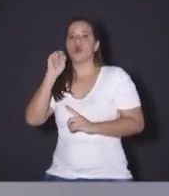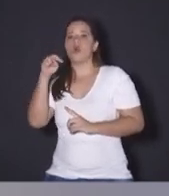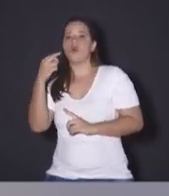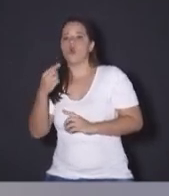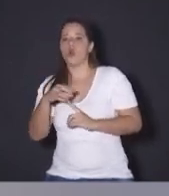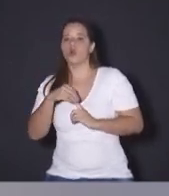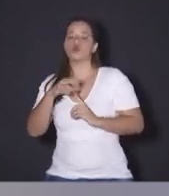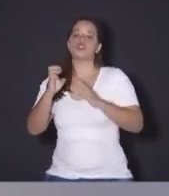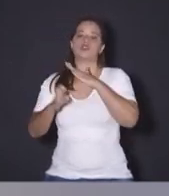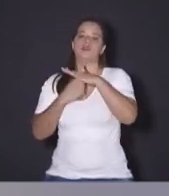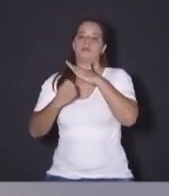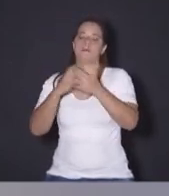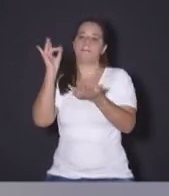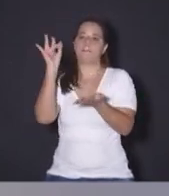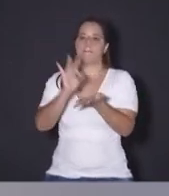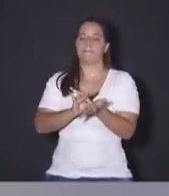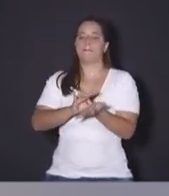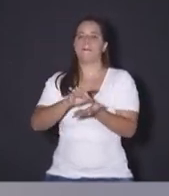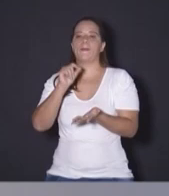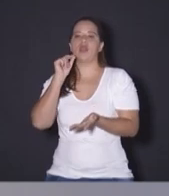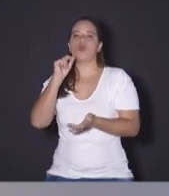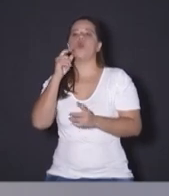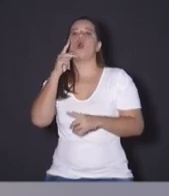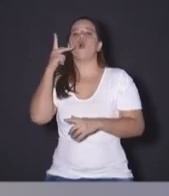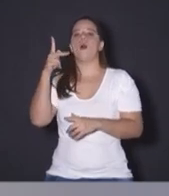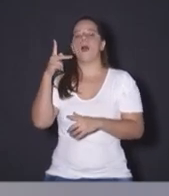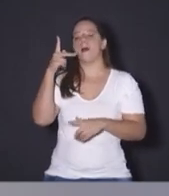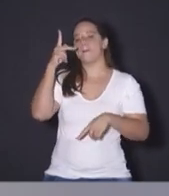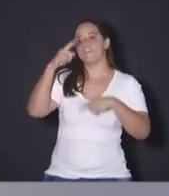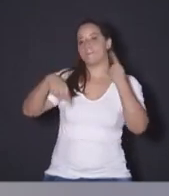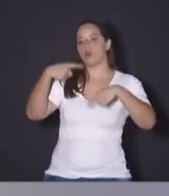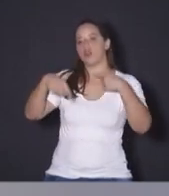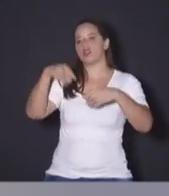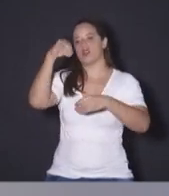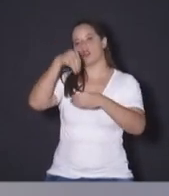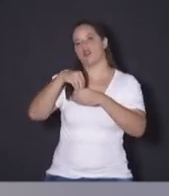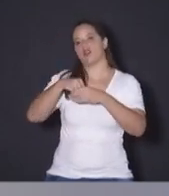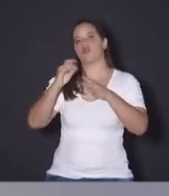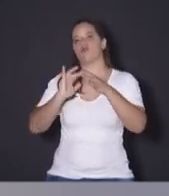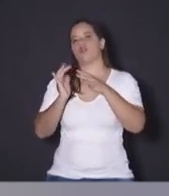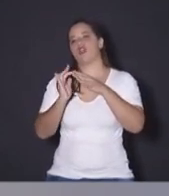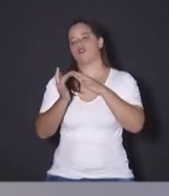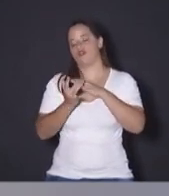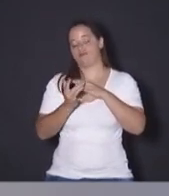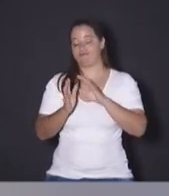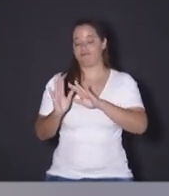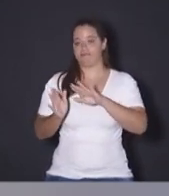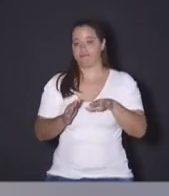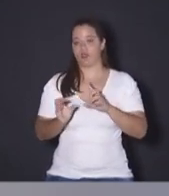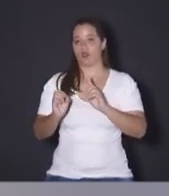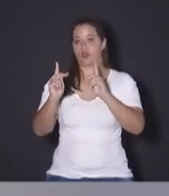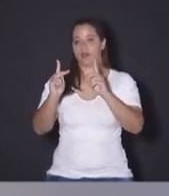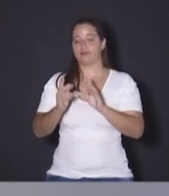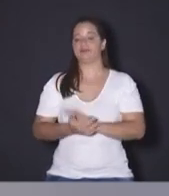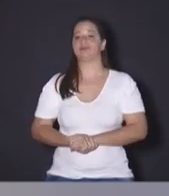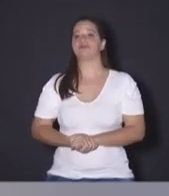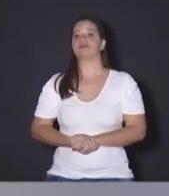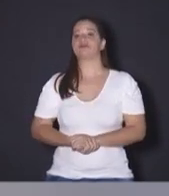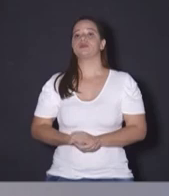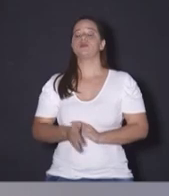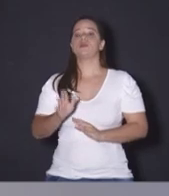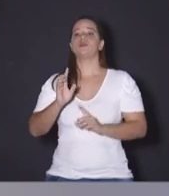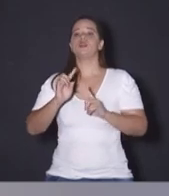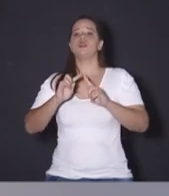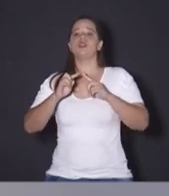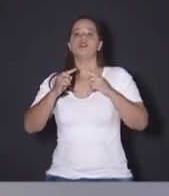empresa definir qual vai ser a política dentro dessa rede ok é mas